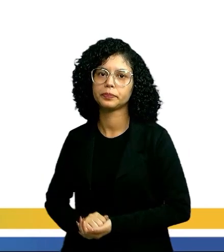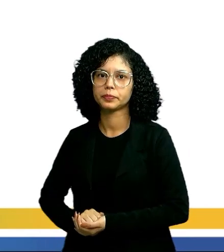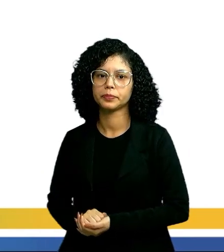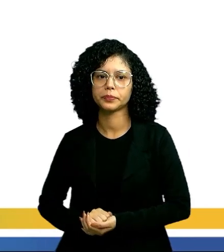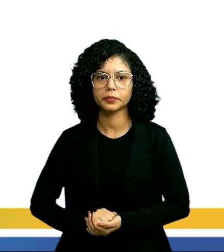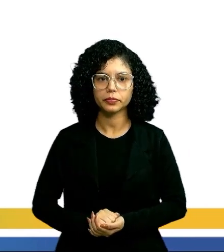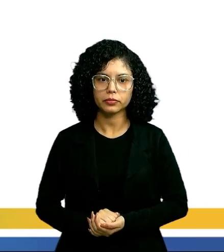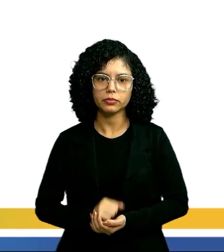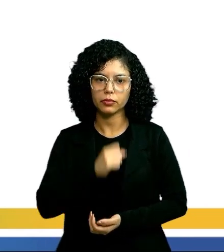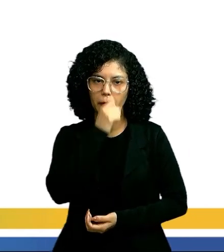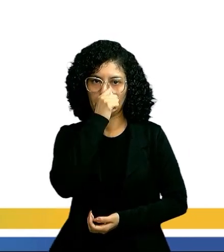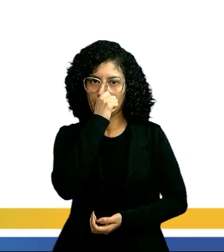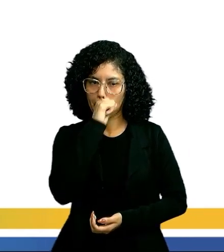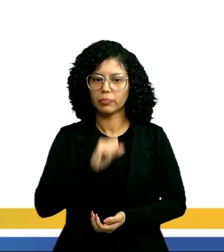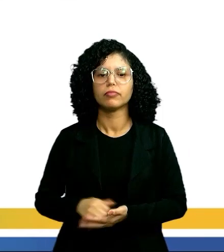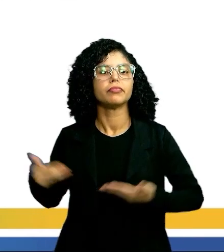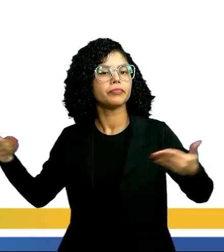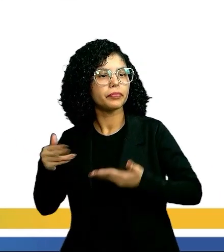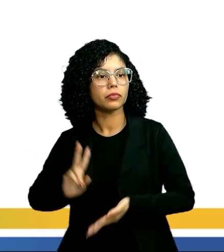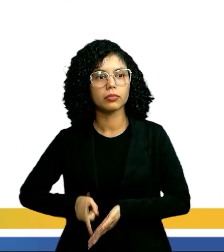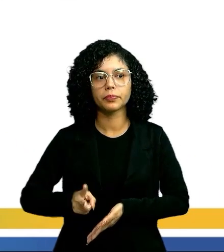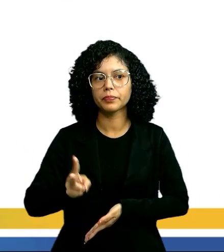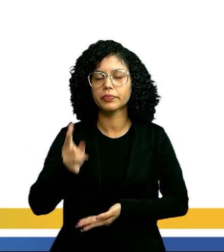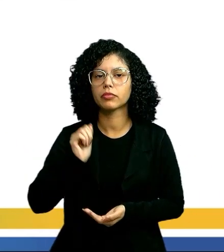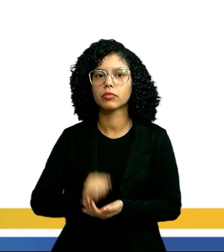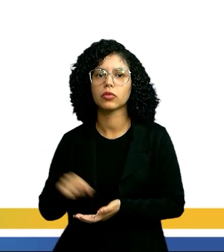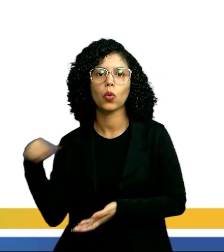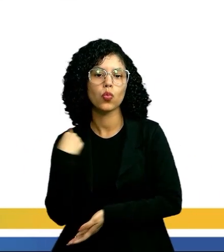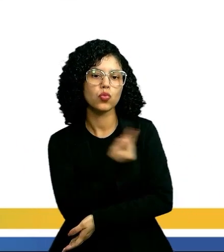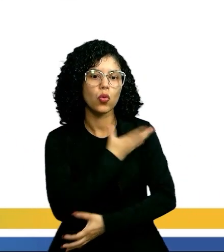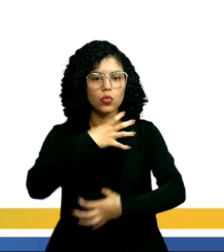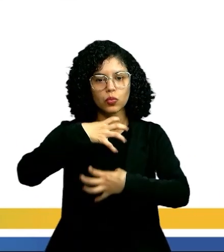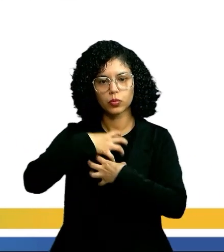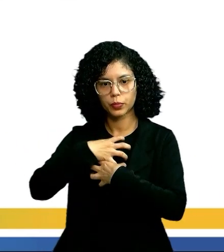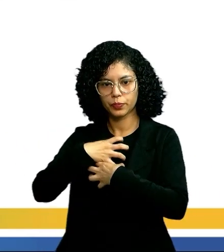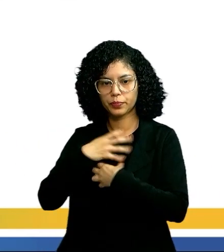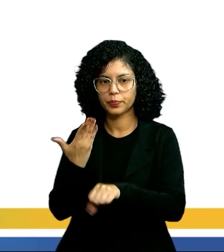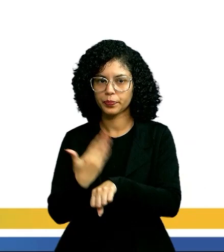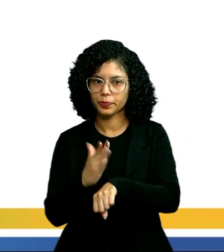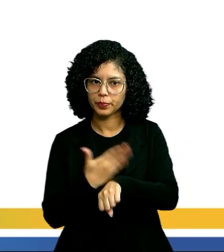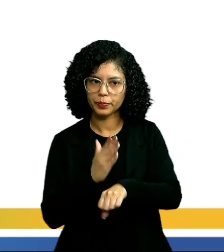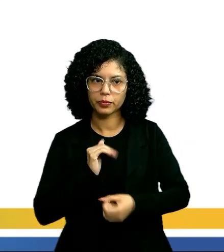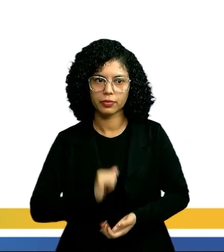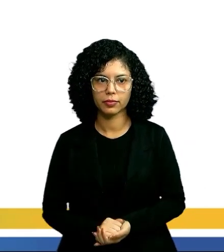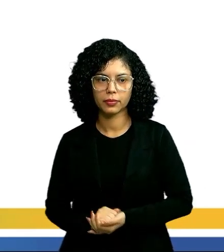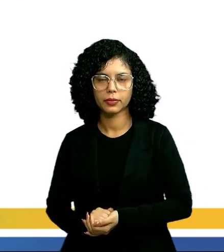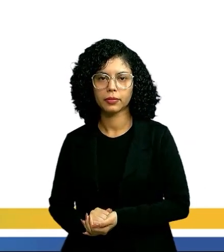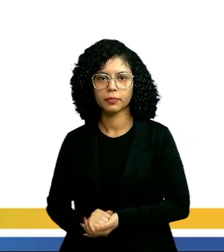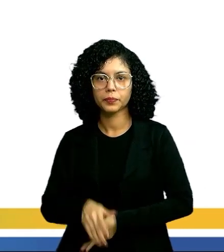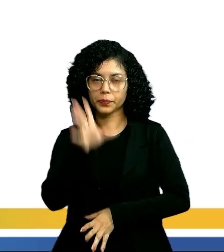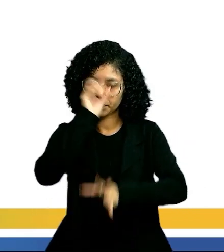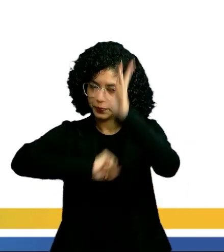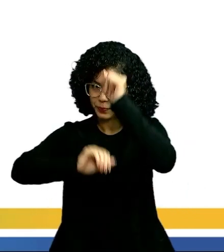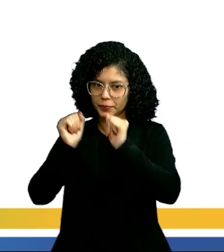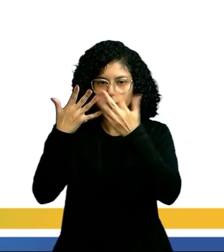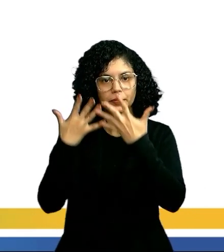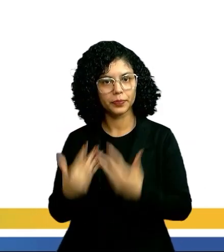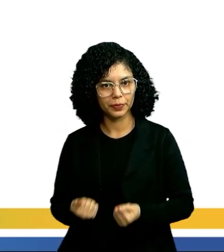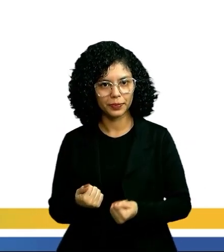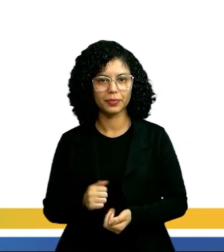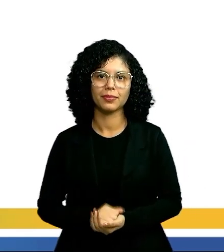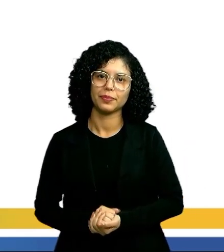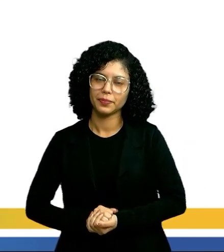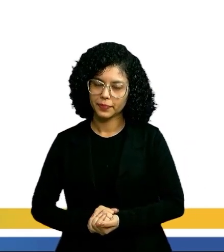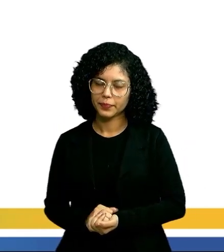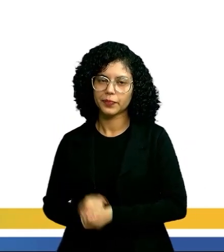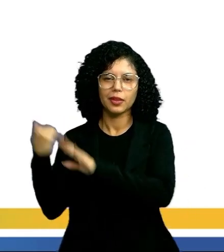do petróleo. Então, agora seguimos para o nosso momento de praticar os conhecimentos adquiridos